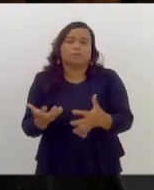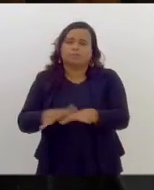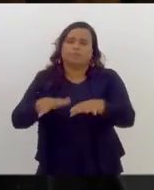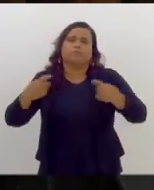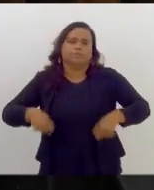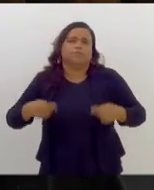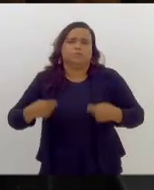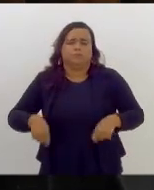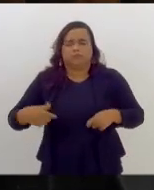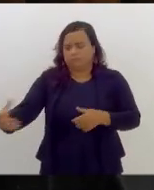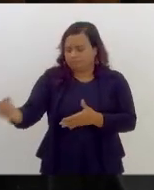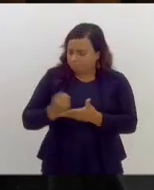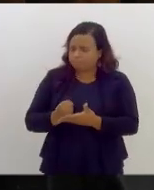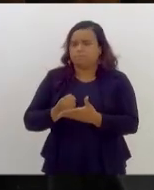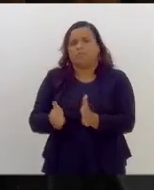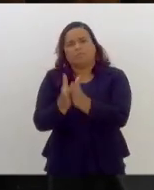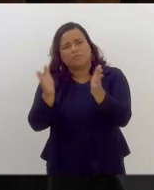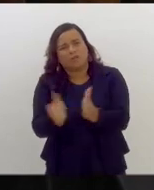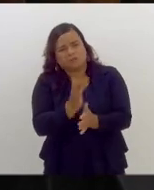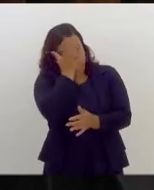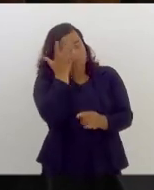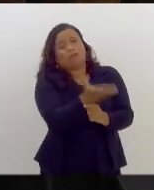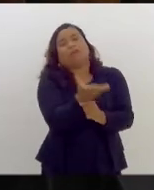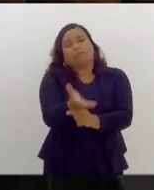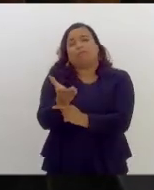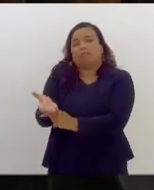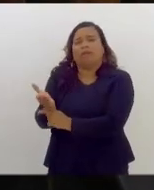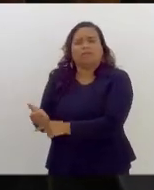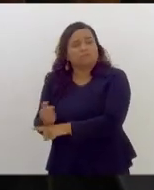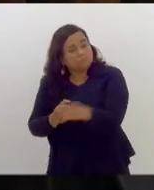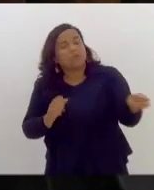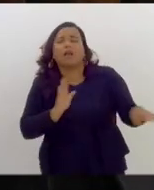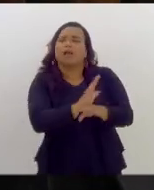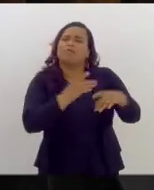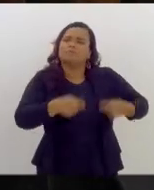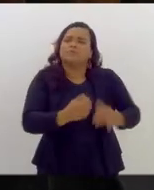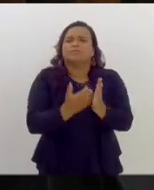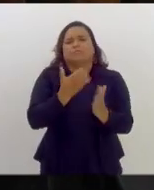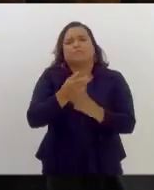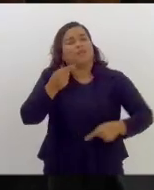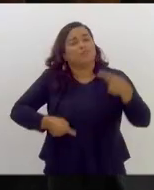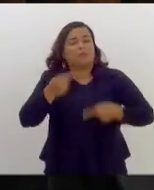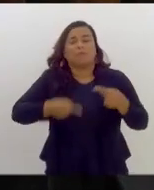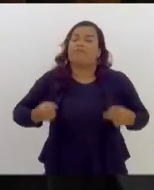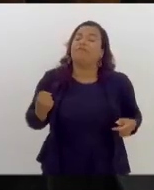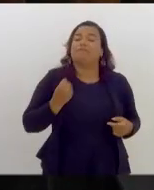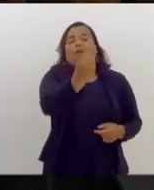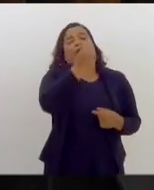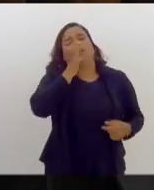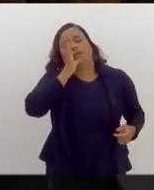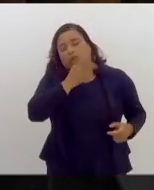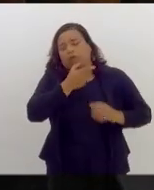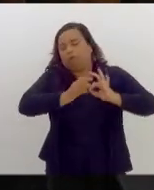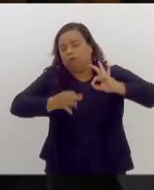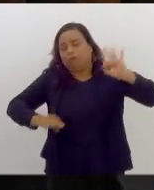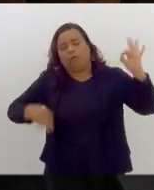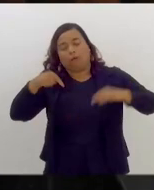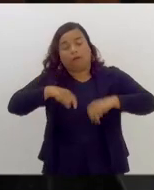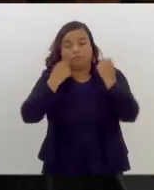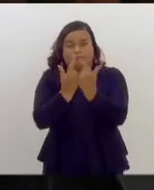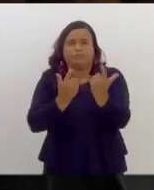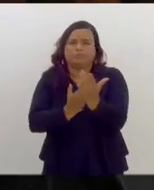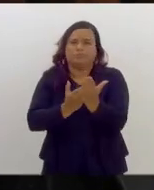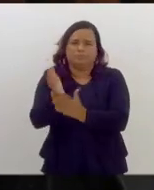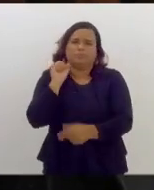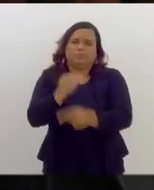pobres, dos muito pobres, dos extremamente pobres, dos miseráveis. Então, assim, é um debate muito grande que a Assembleia começou